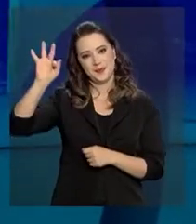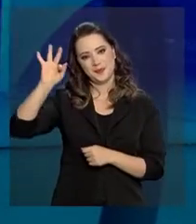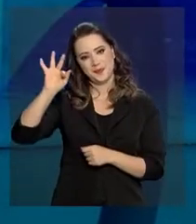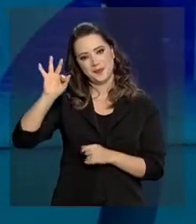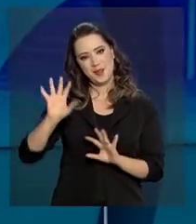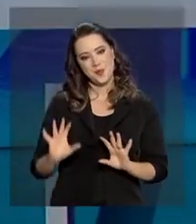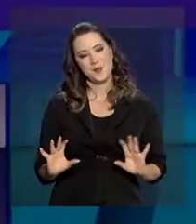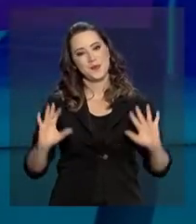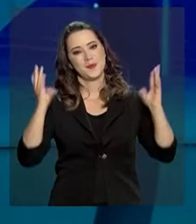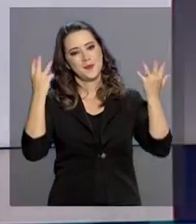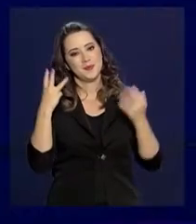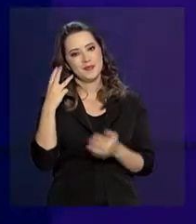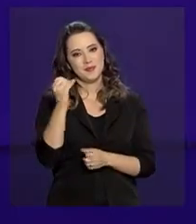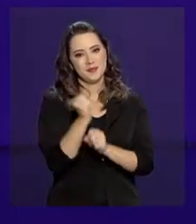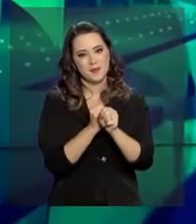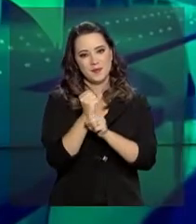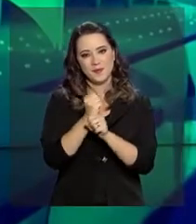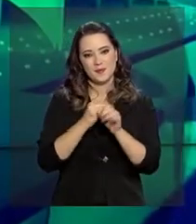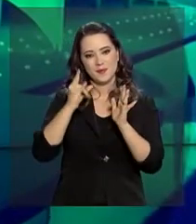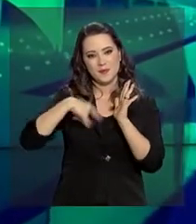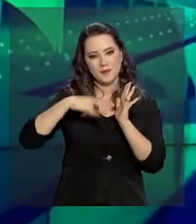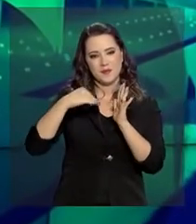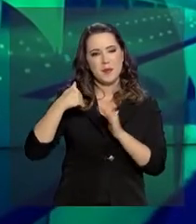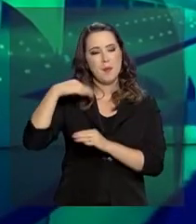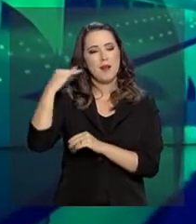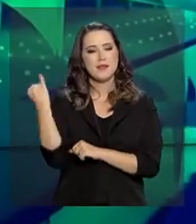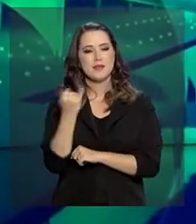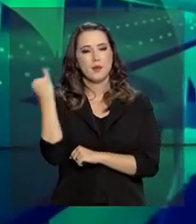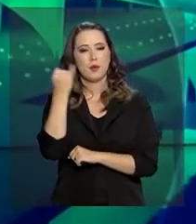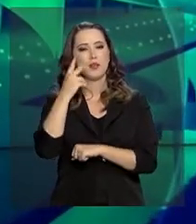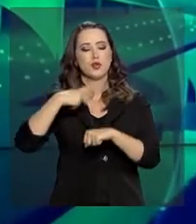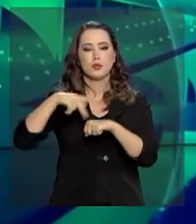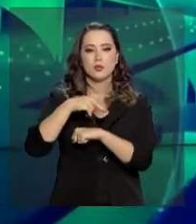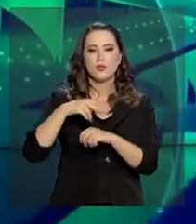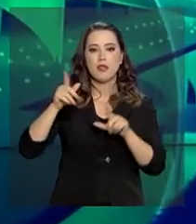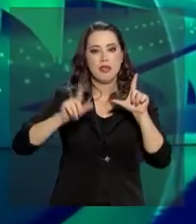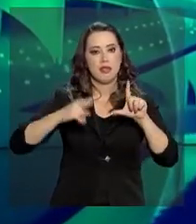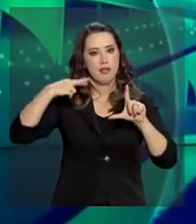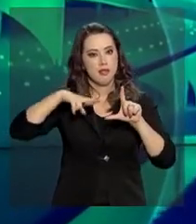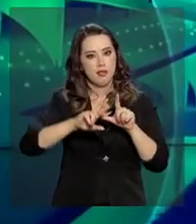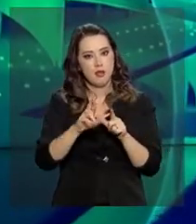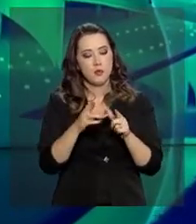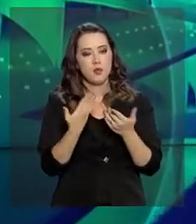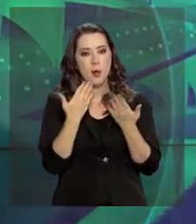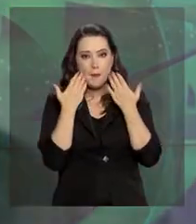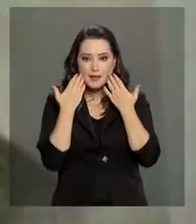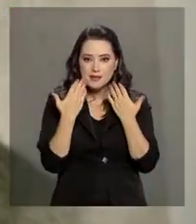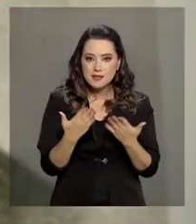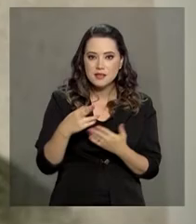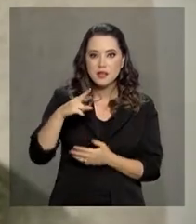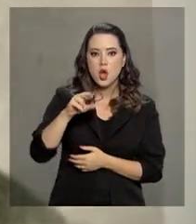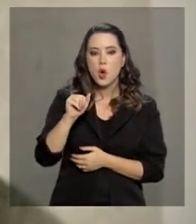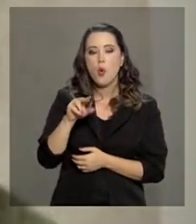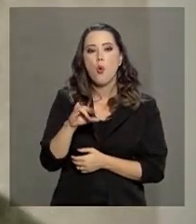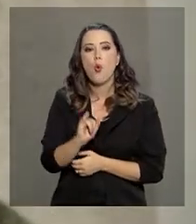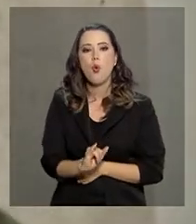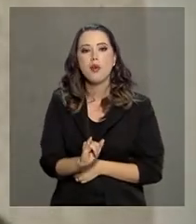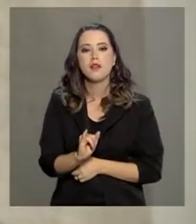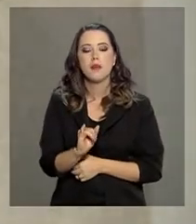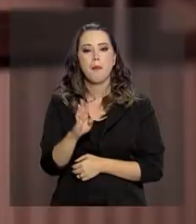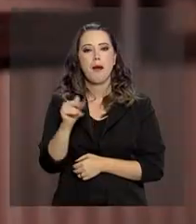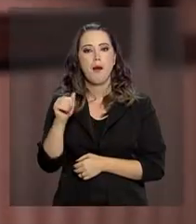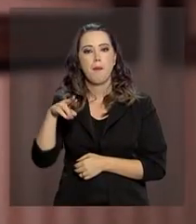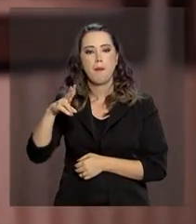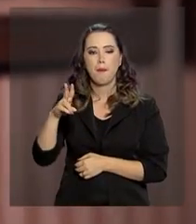em comemoração aos 30 anos do documento mais importante do país a nbr apresenta o documentário rui barbosa o